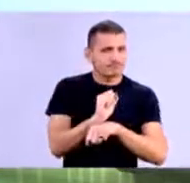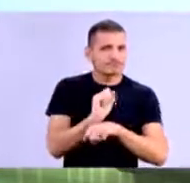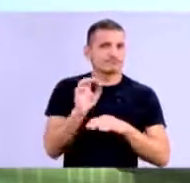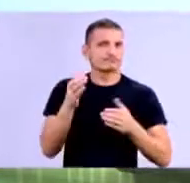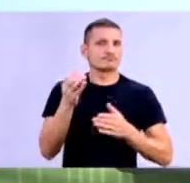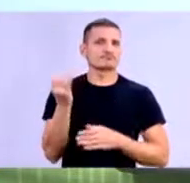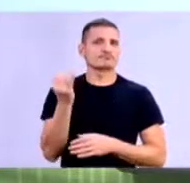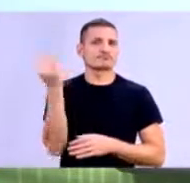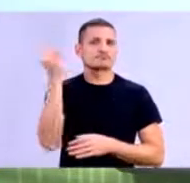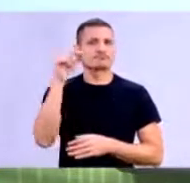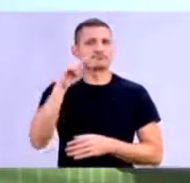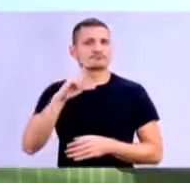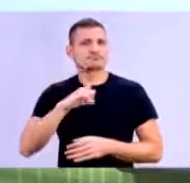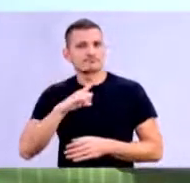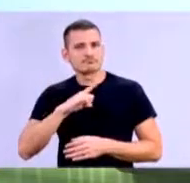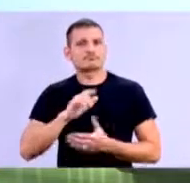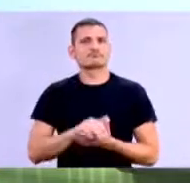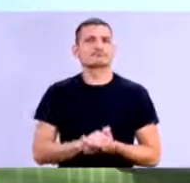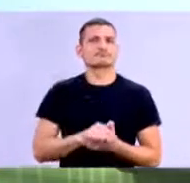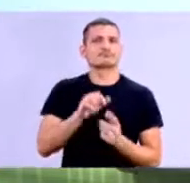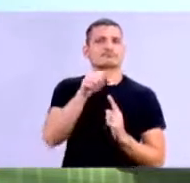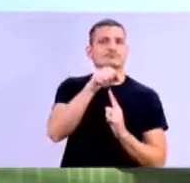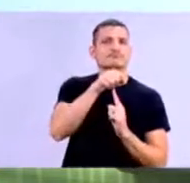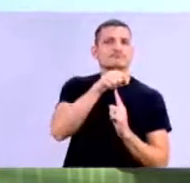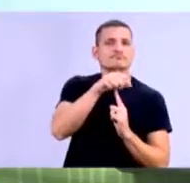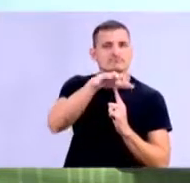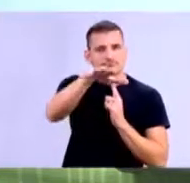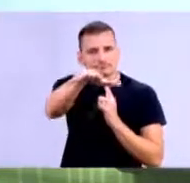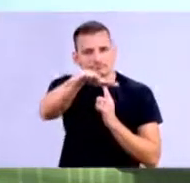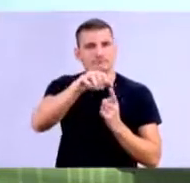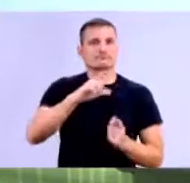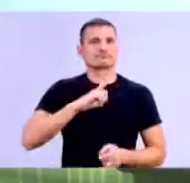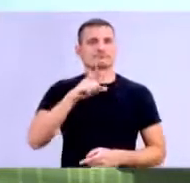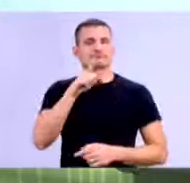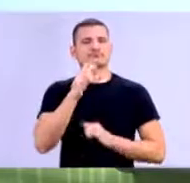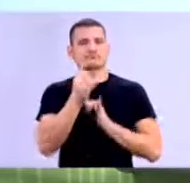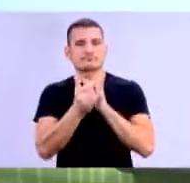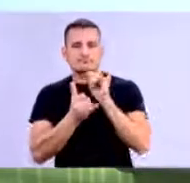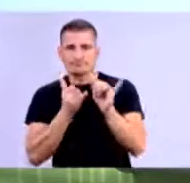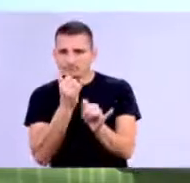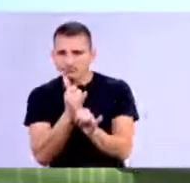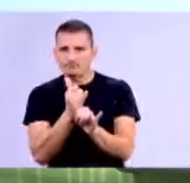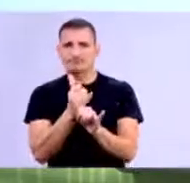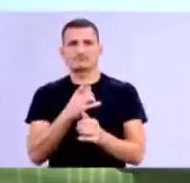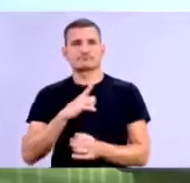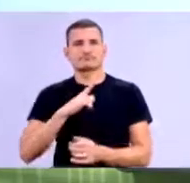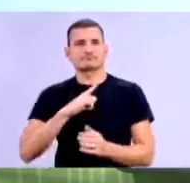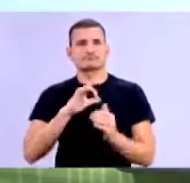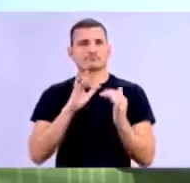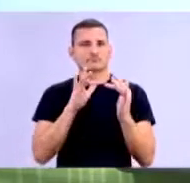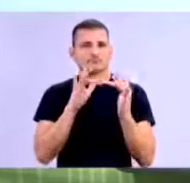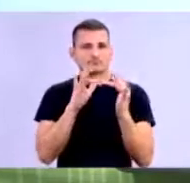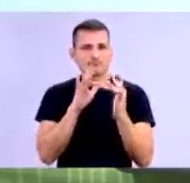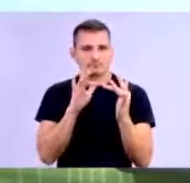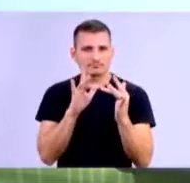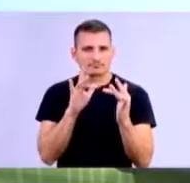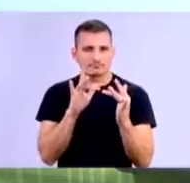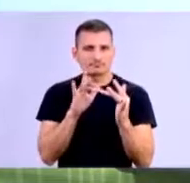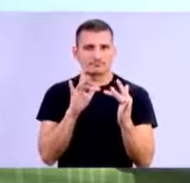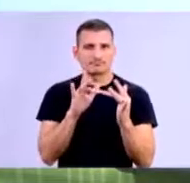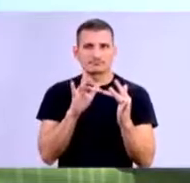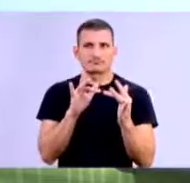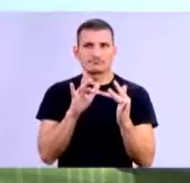você ter um sinal, de você ter a internet, de você ter esse contato por meio